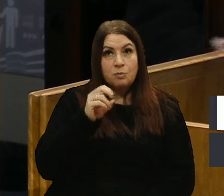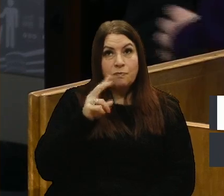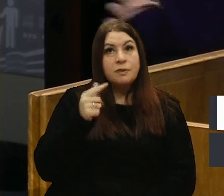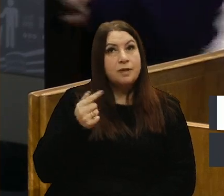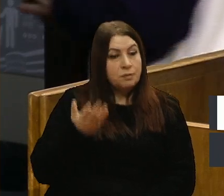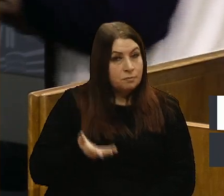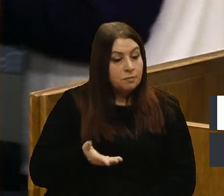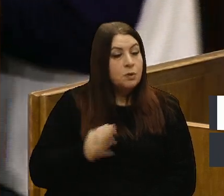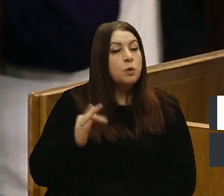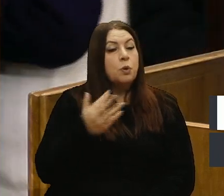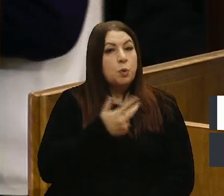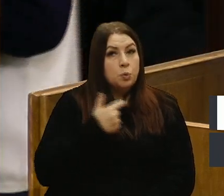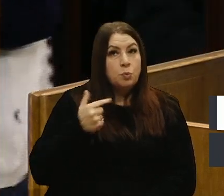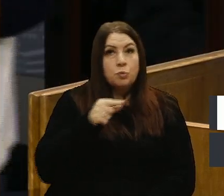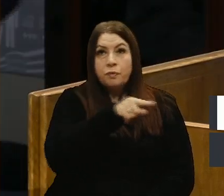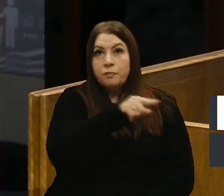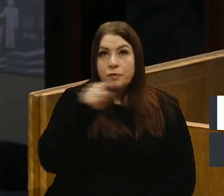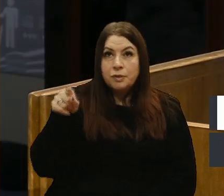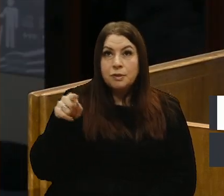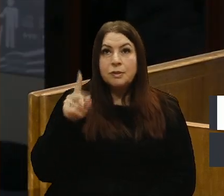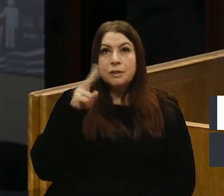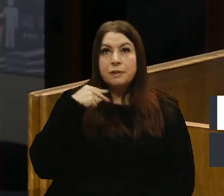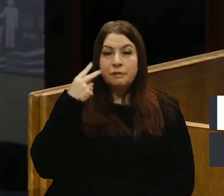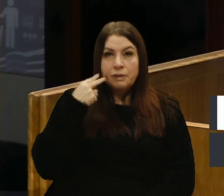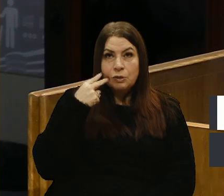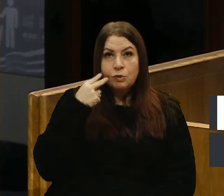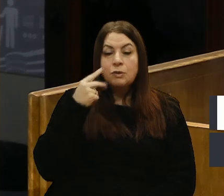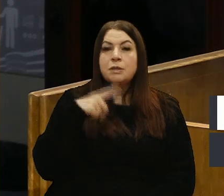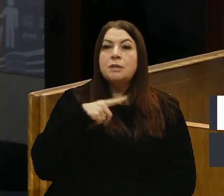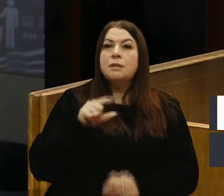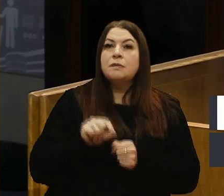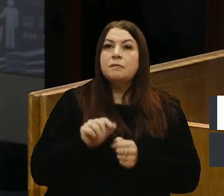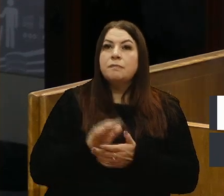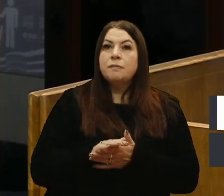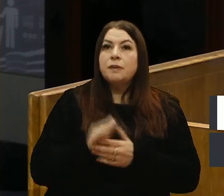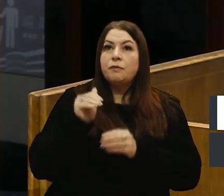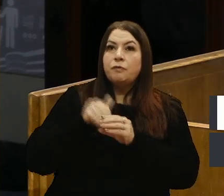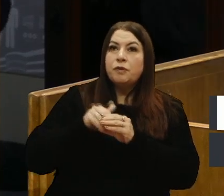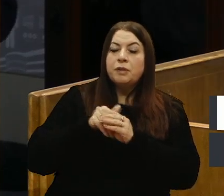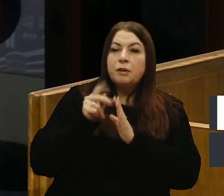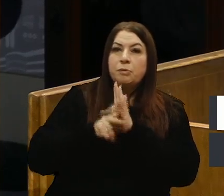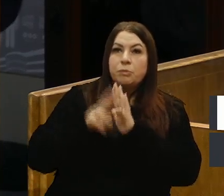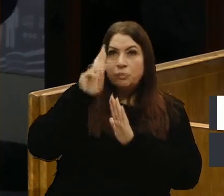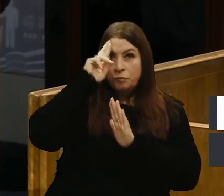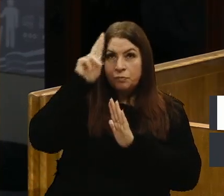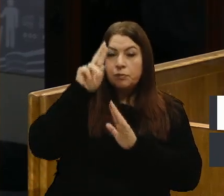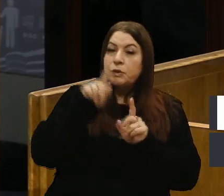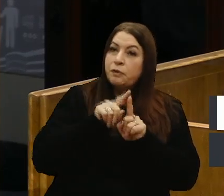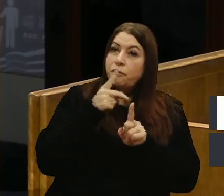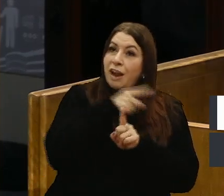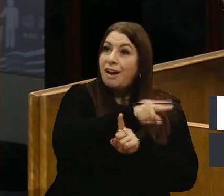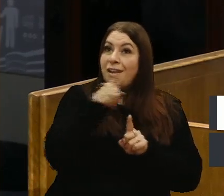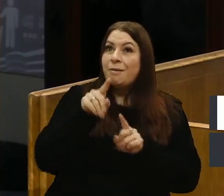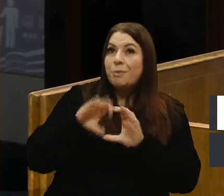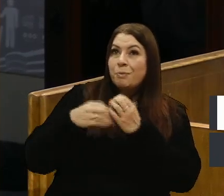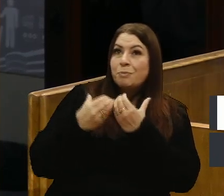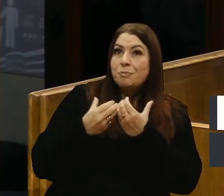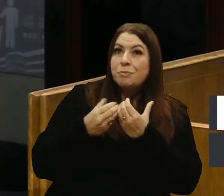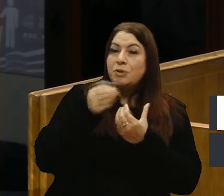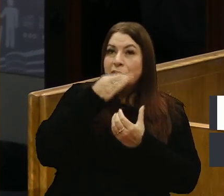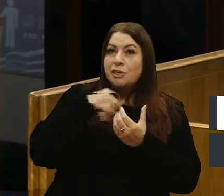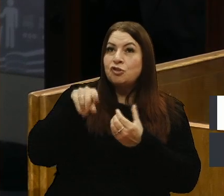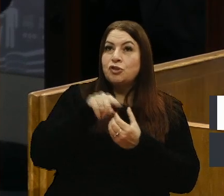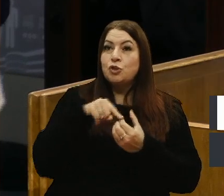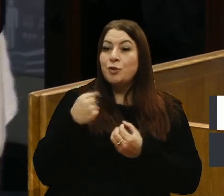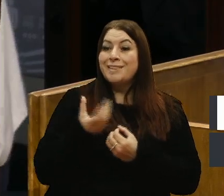daí é tudo com vocês, vereadores, que vão votar o plano diretor e dizer para a comunidade que Caxias